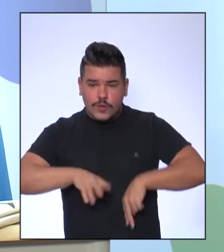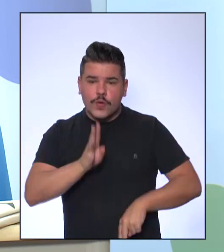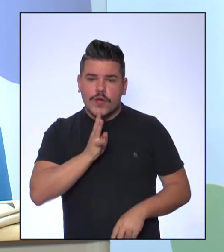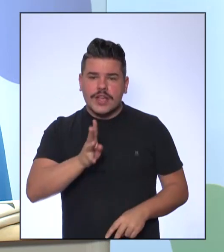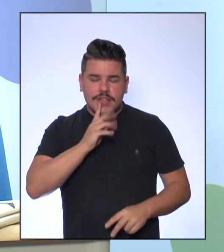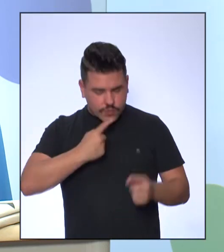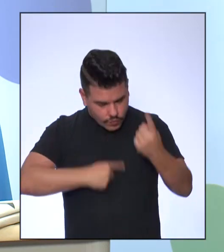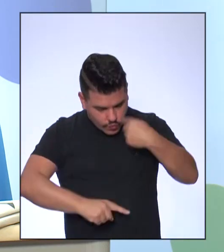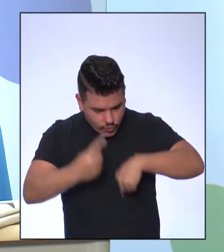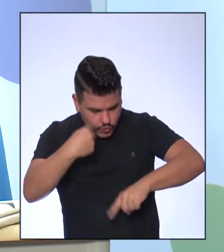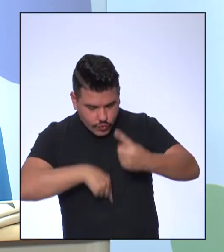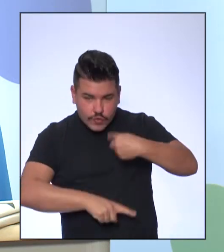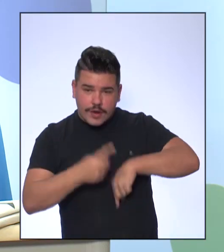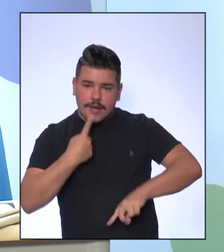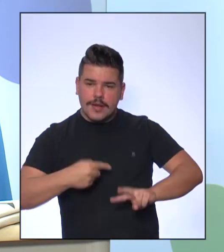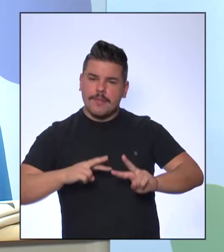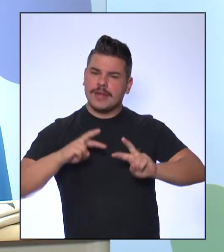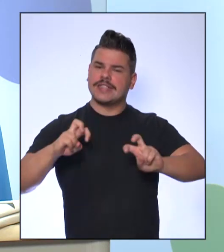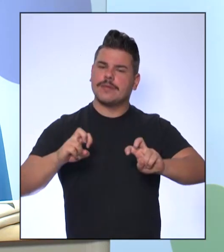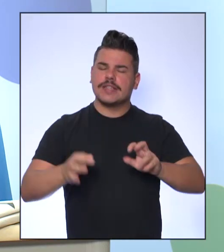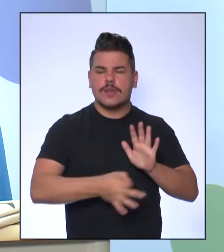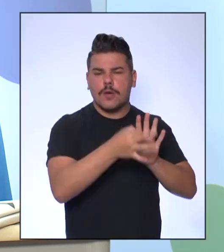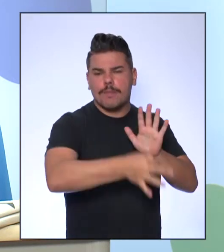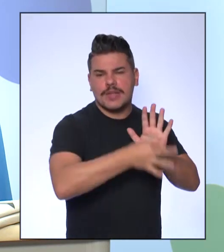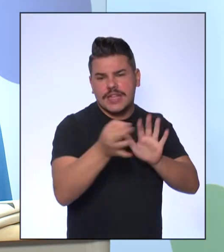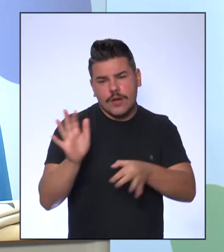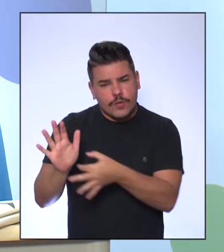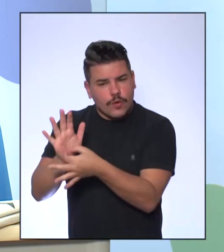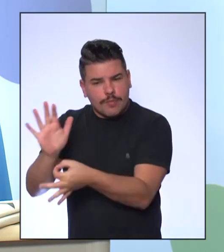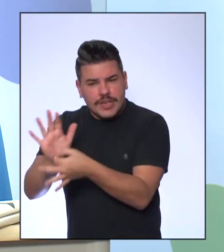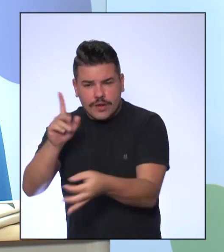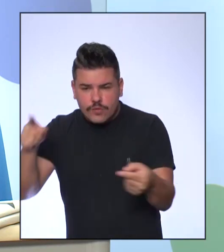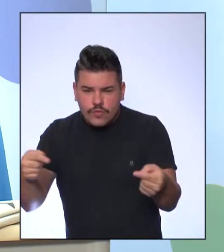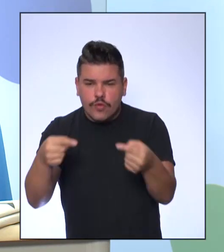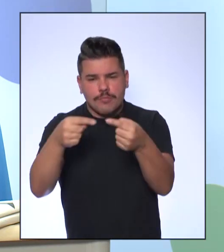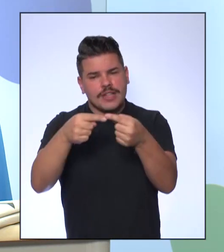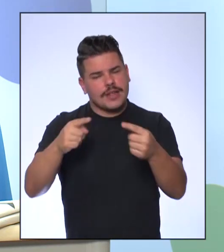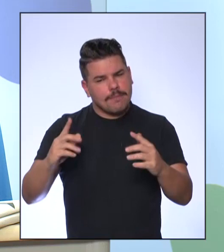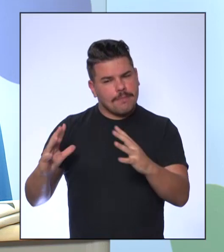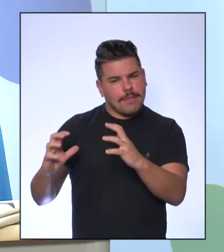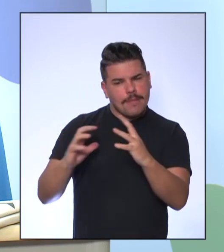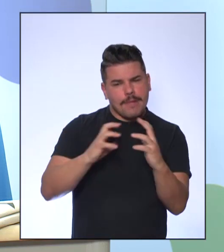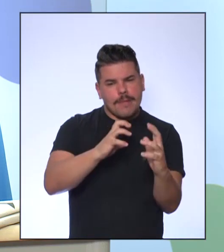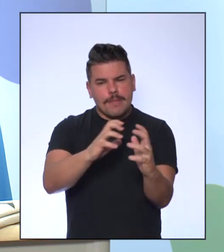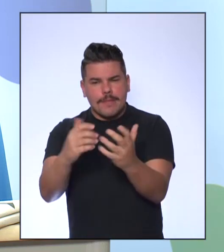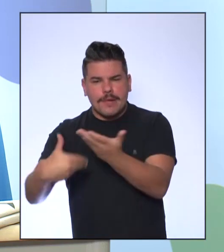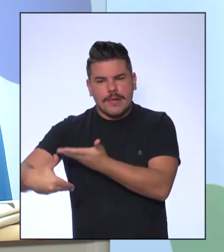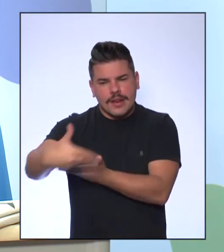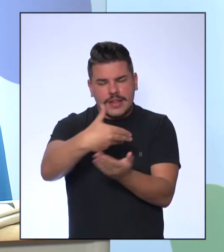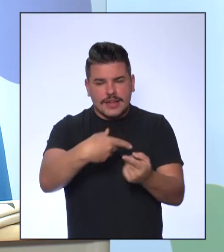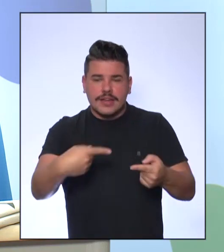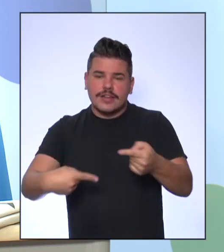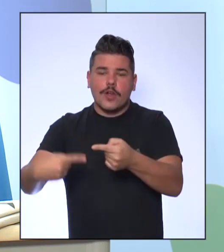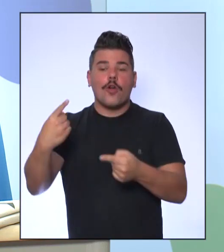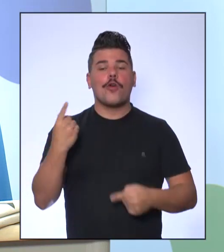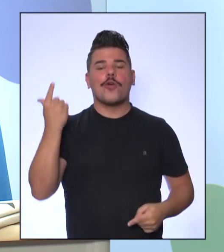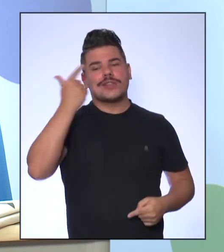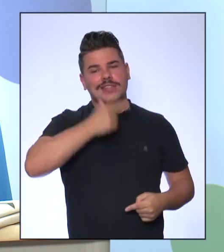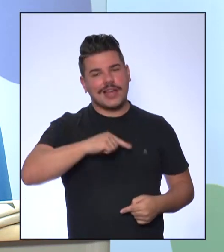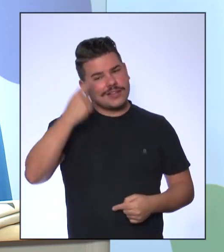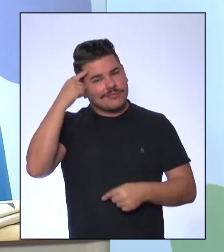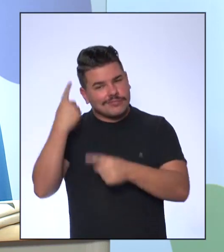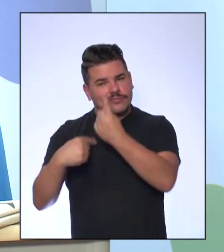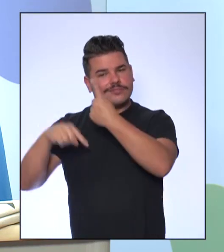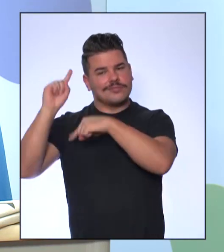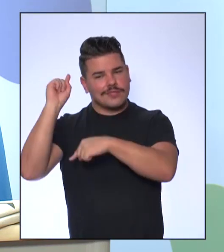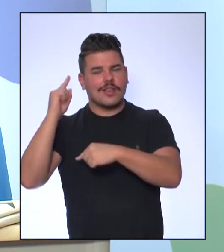para verificar a validade de todo esse trabalho interno, dessa reflexão, eu tenho que o quê? Eu tenho que